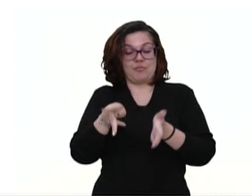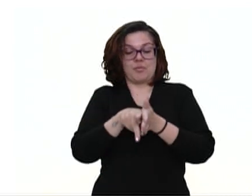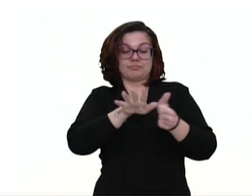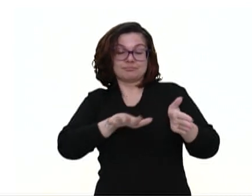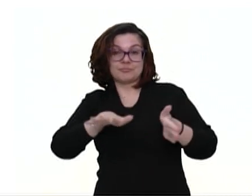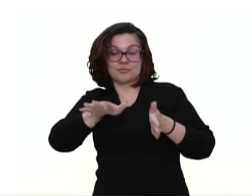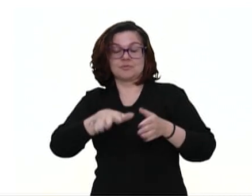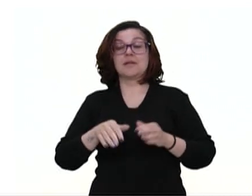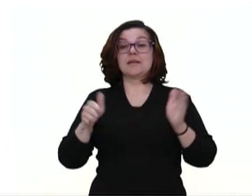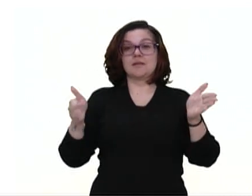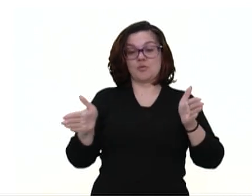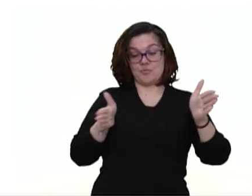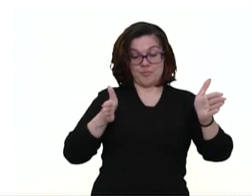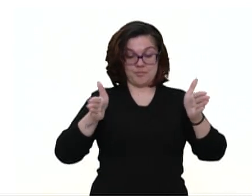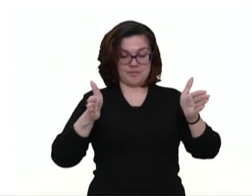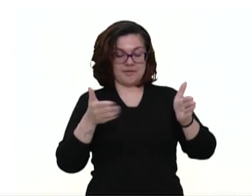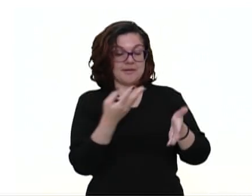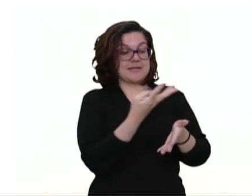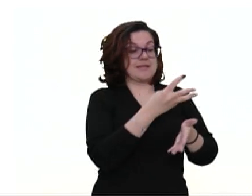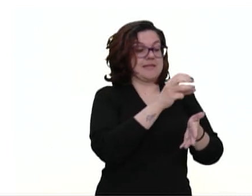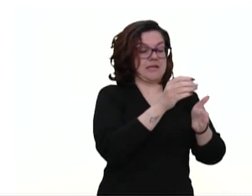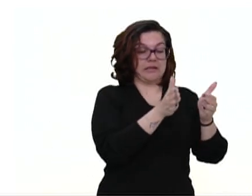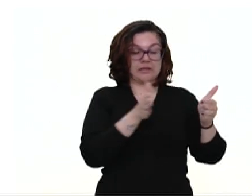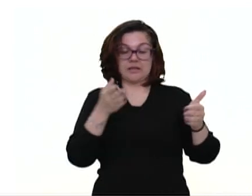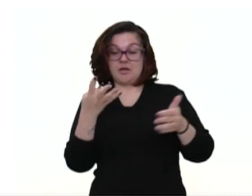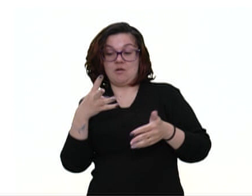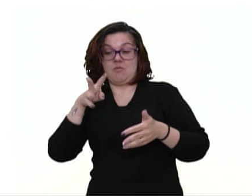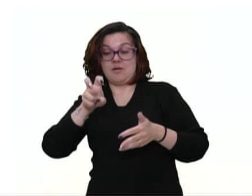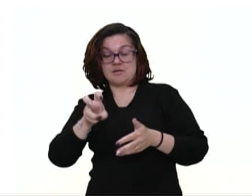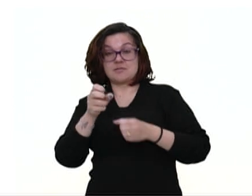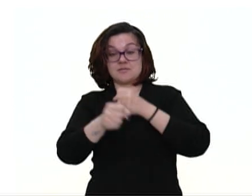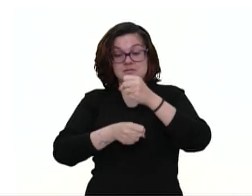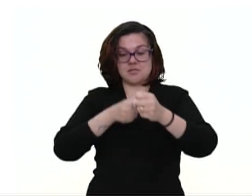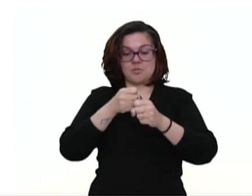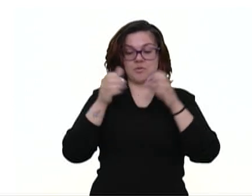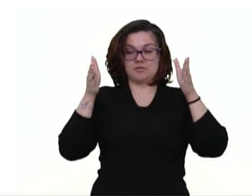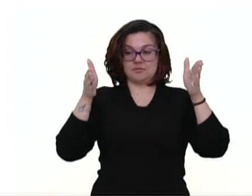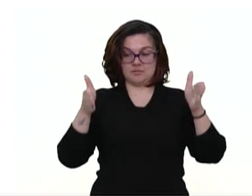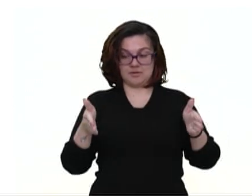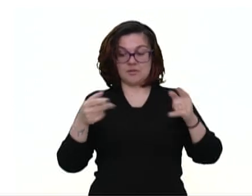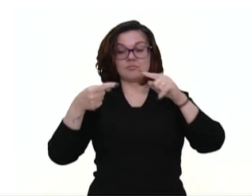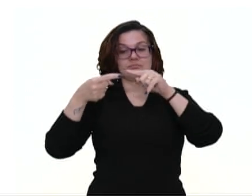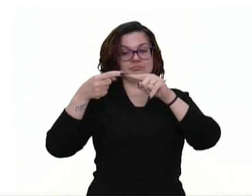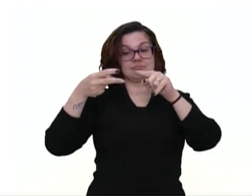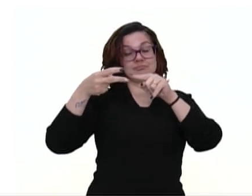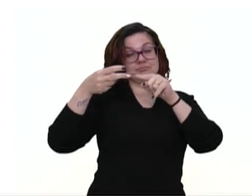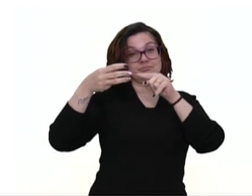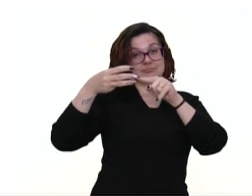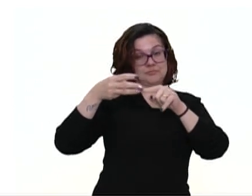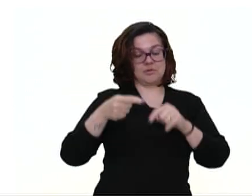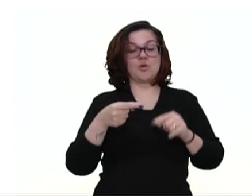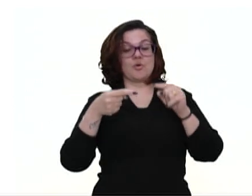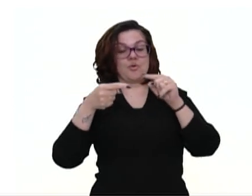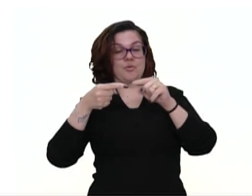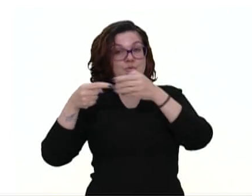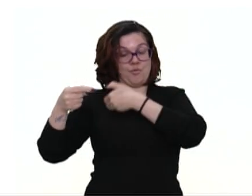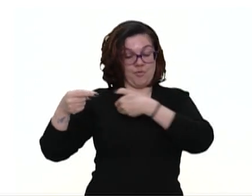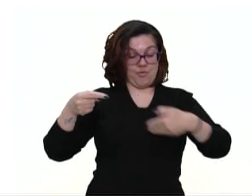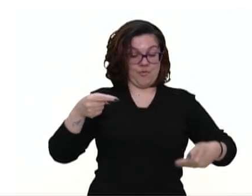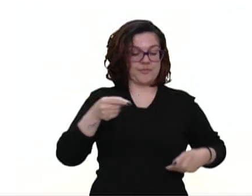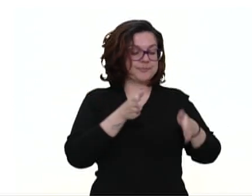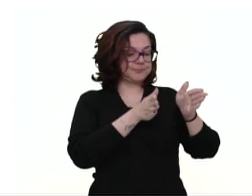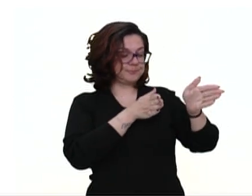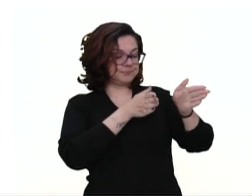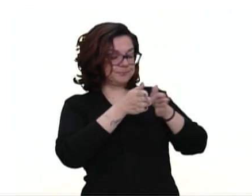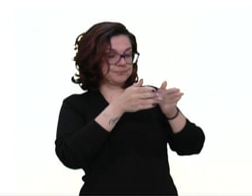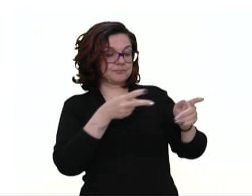Era Vargas é o período que vai de 30 a 45 e esse período dividimos nessas três fases. Um governo provisório,